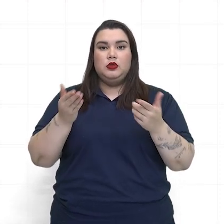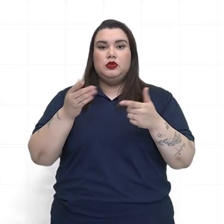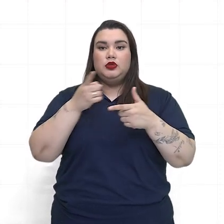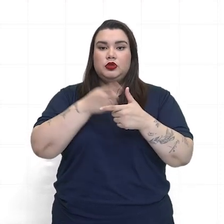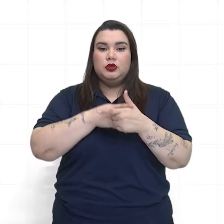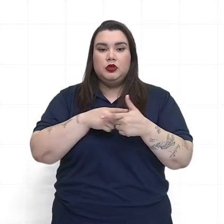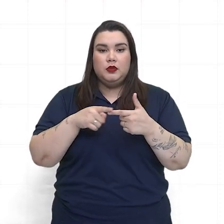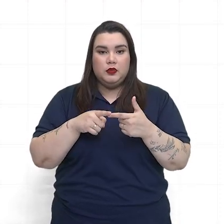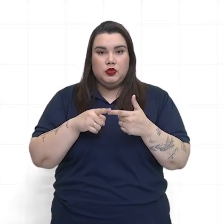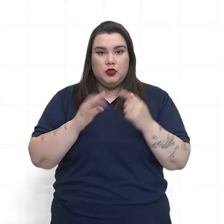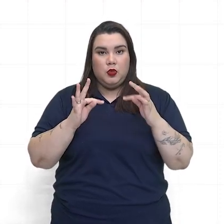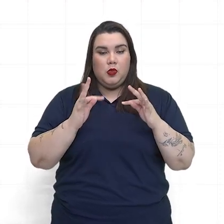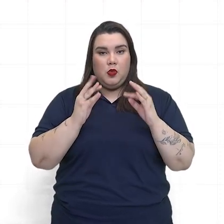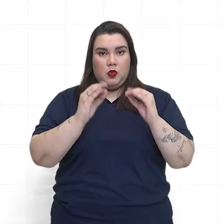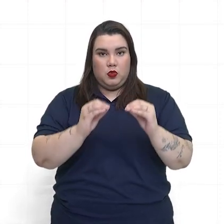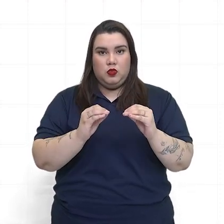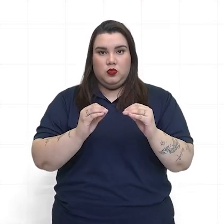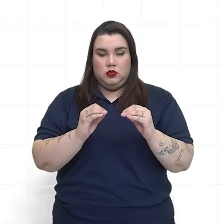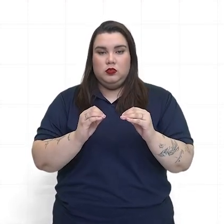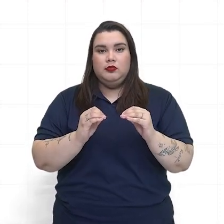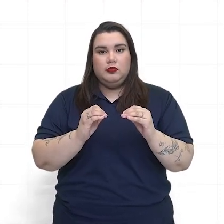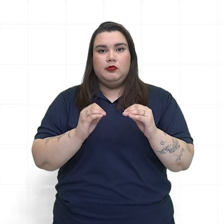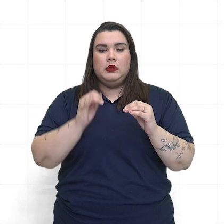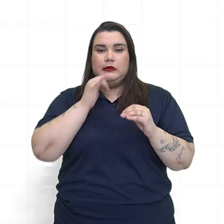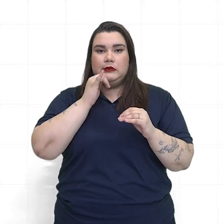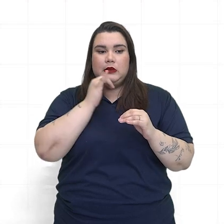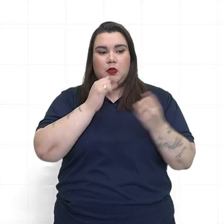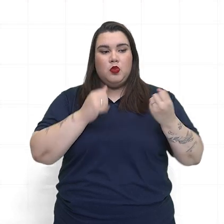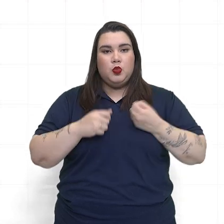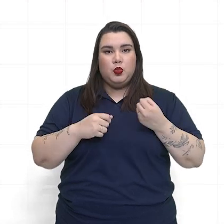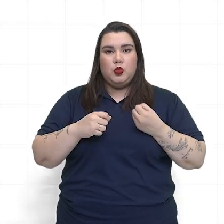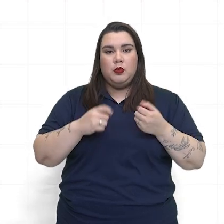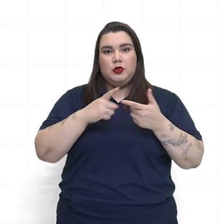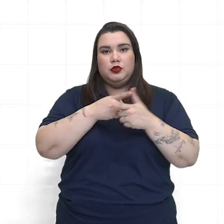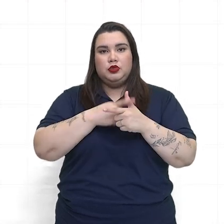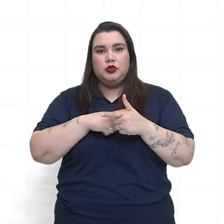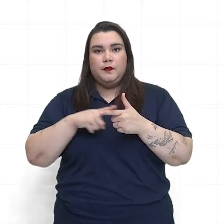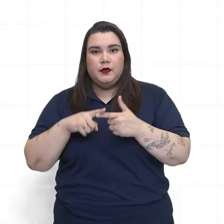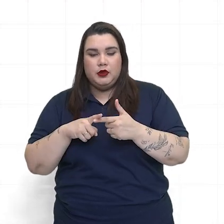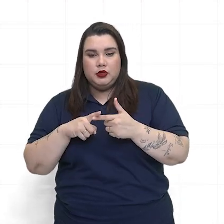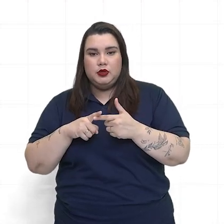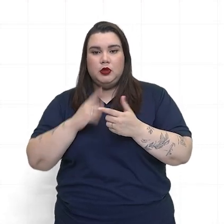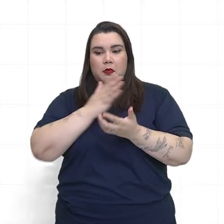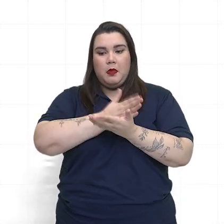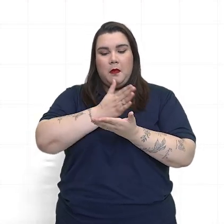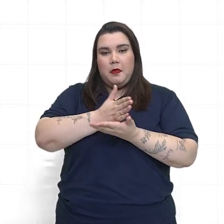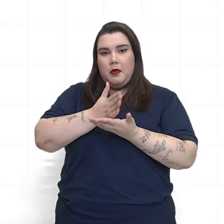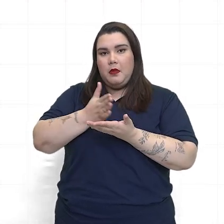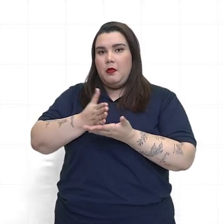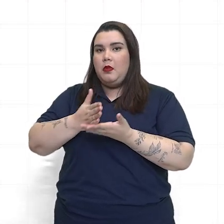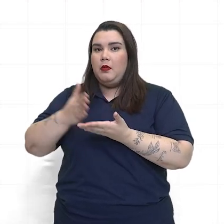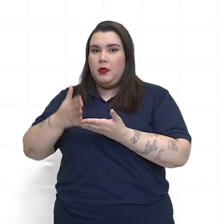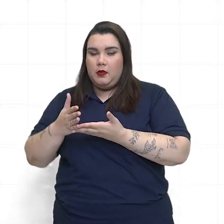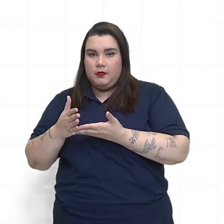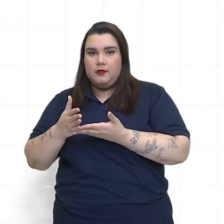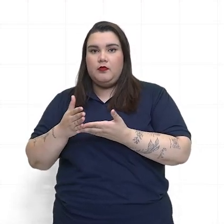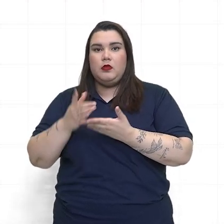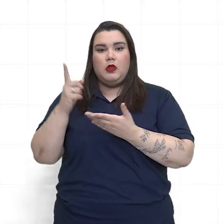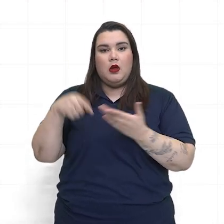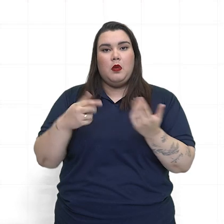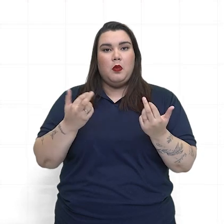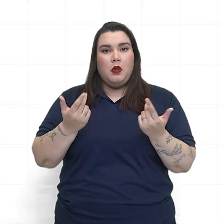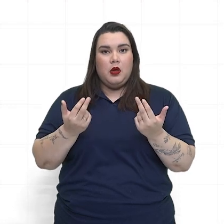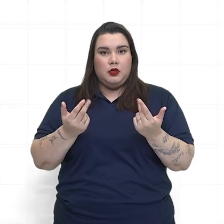um todo em partes desiguais significa dividir algo em pedaços ou porções que são do